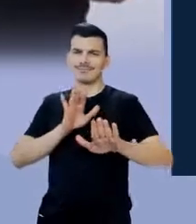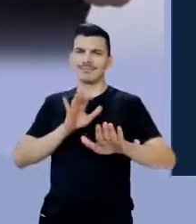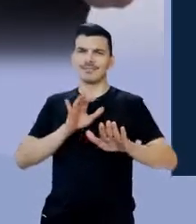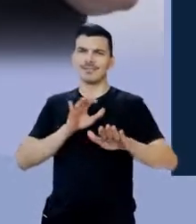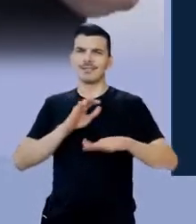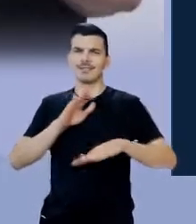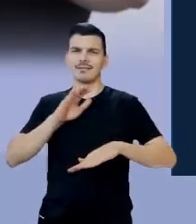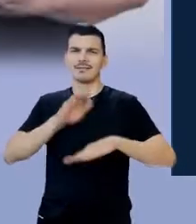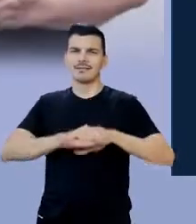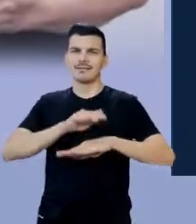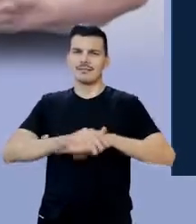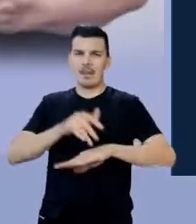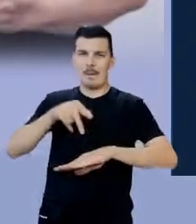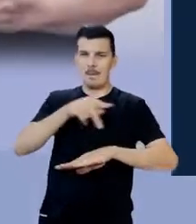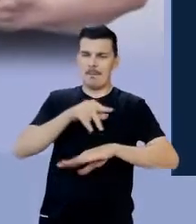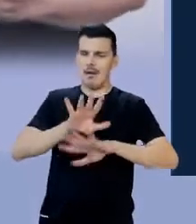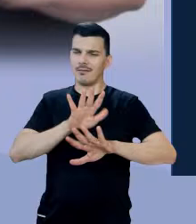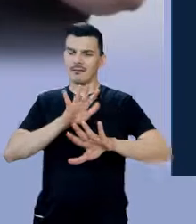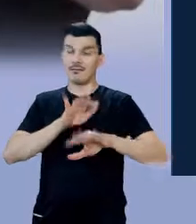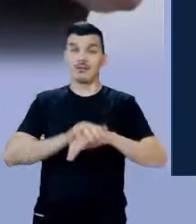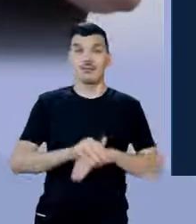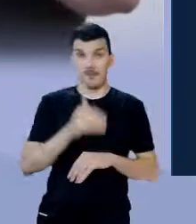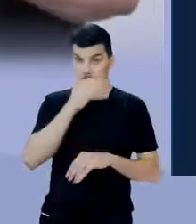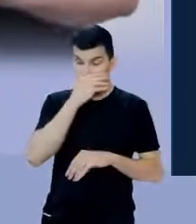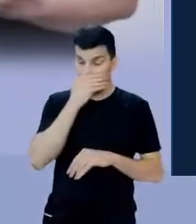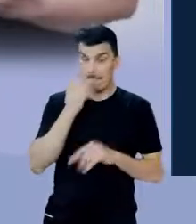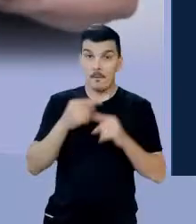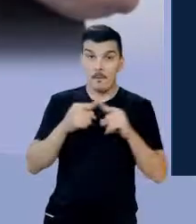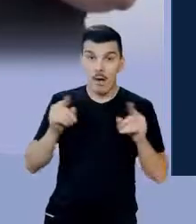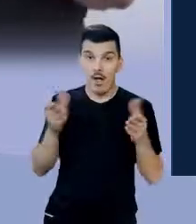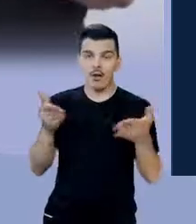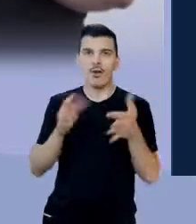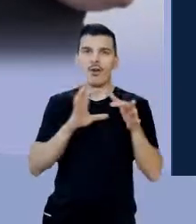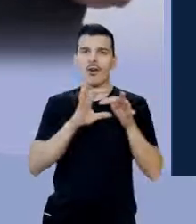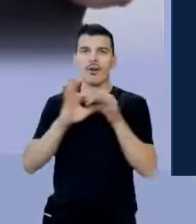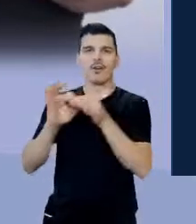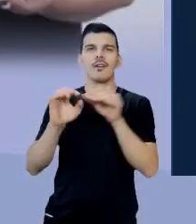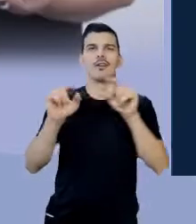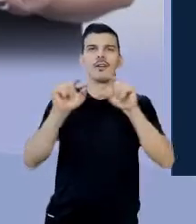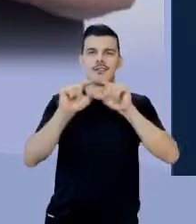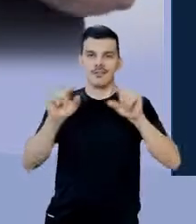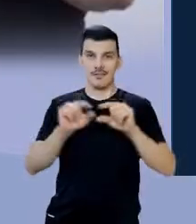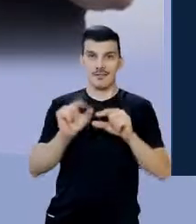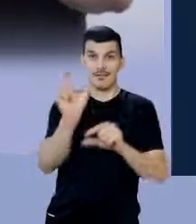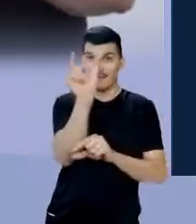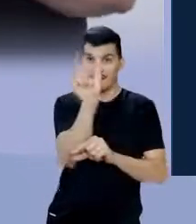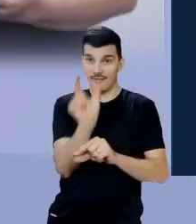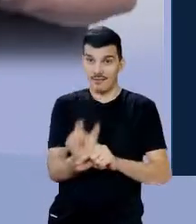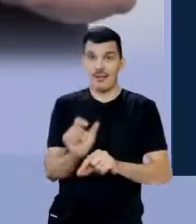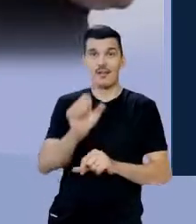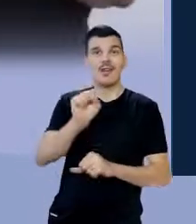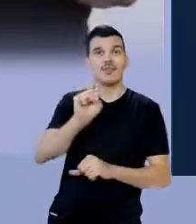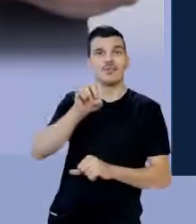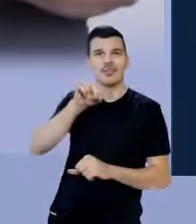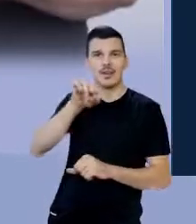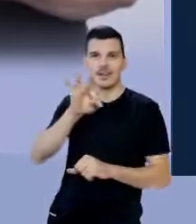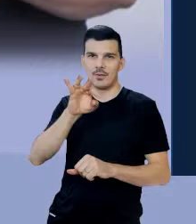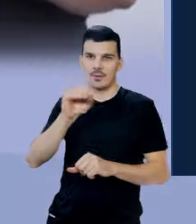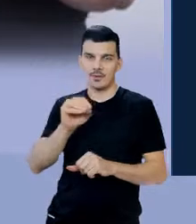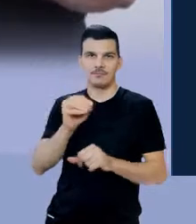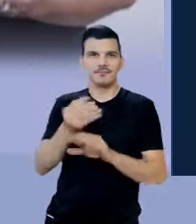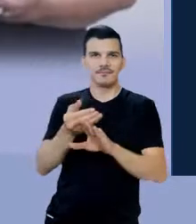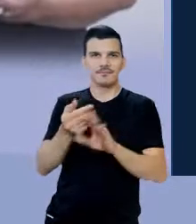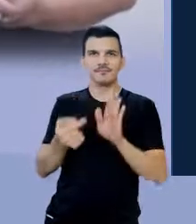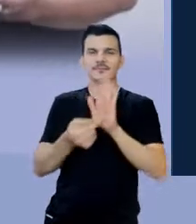e, sobretudo, irreverente, que retoma, por meio dos sonetos, os versos e as